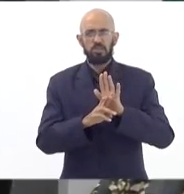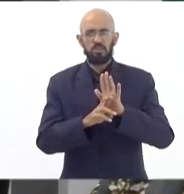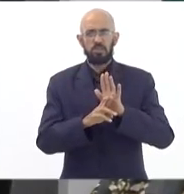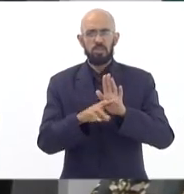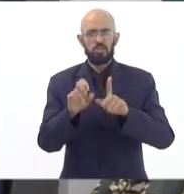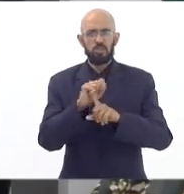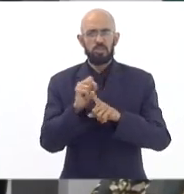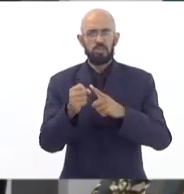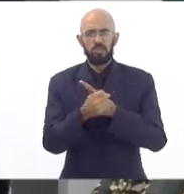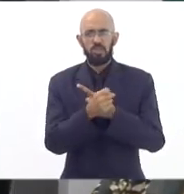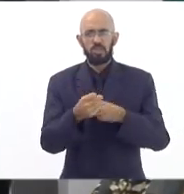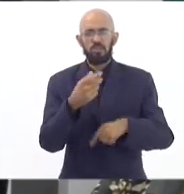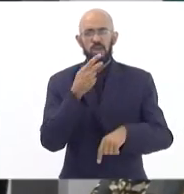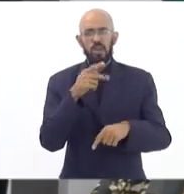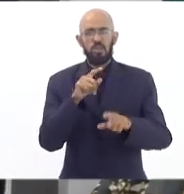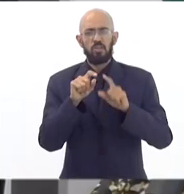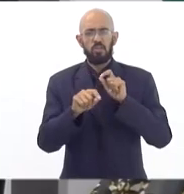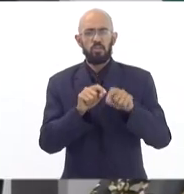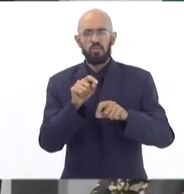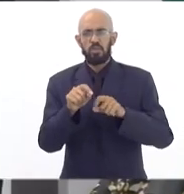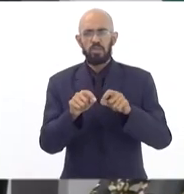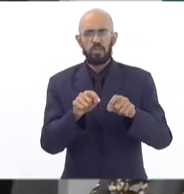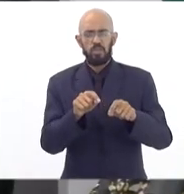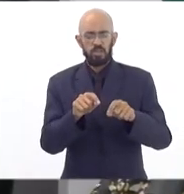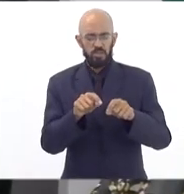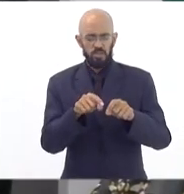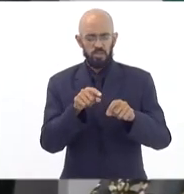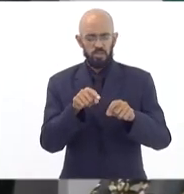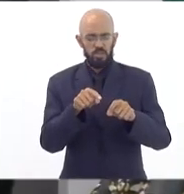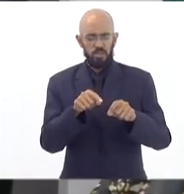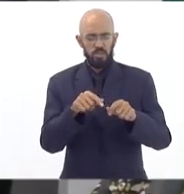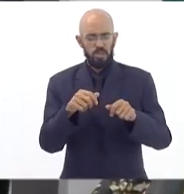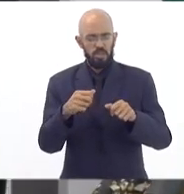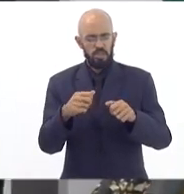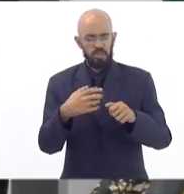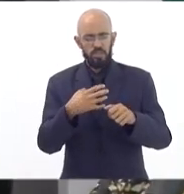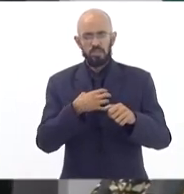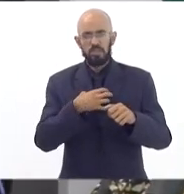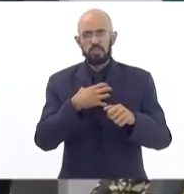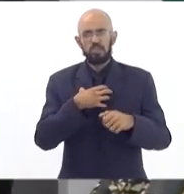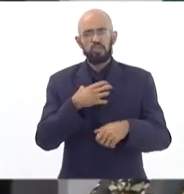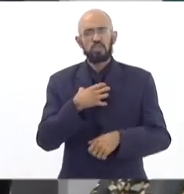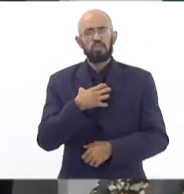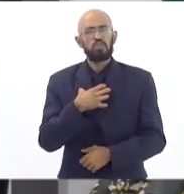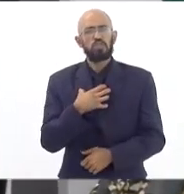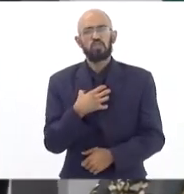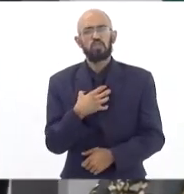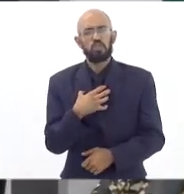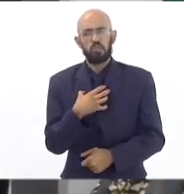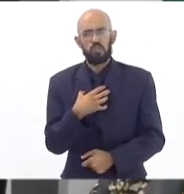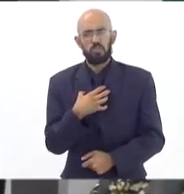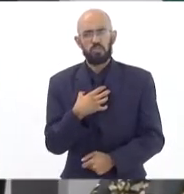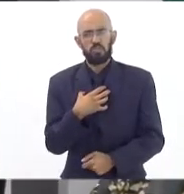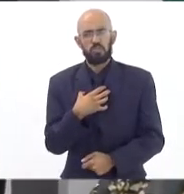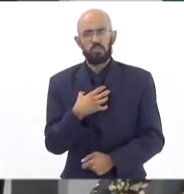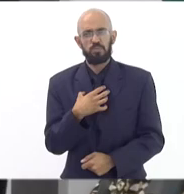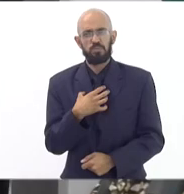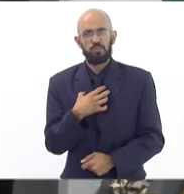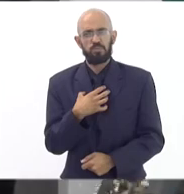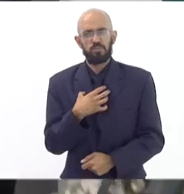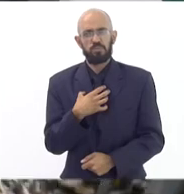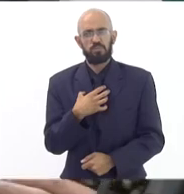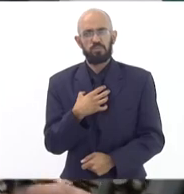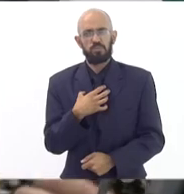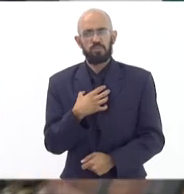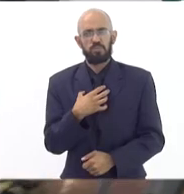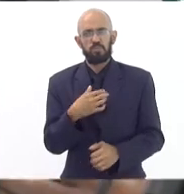exatamente falando o quê que ele como representante do usuário está se sentindo diante de tudo isto